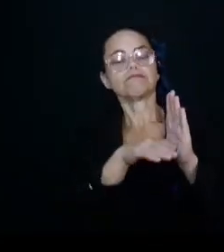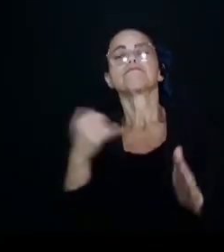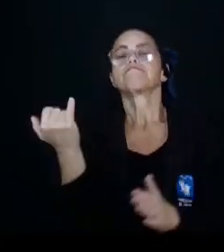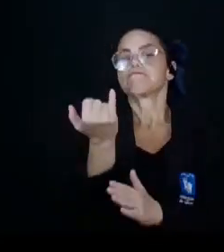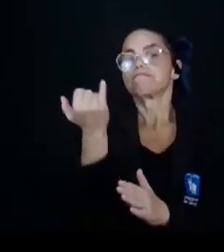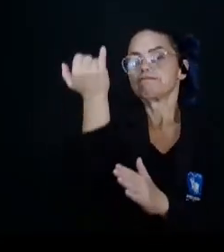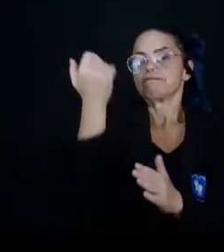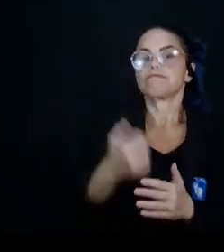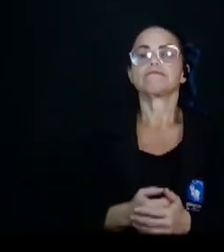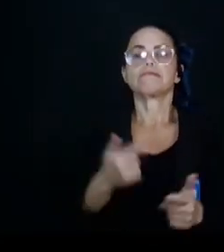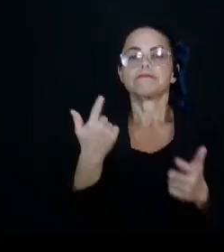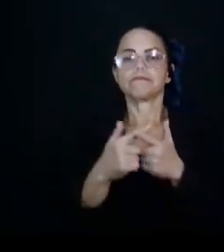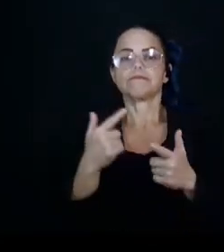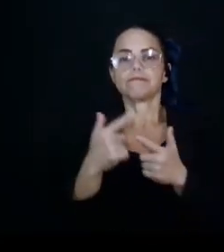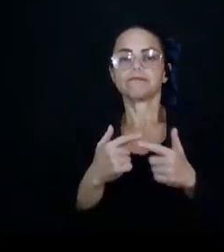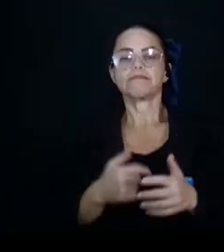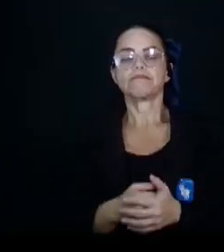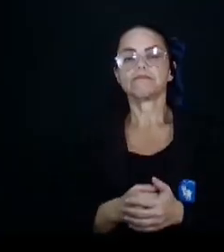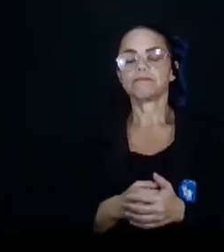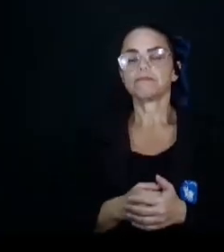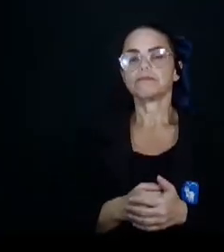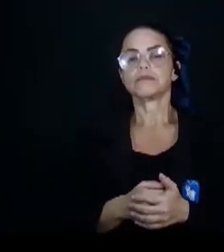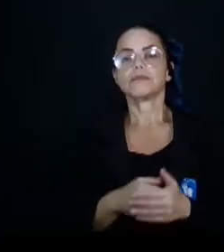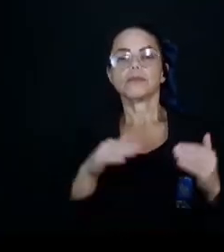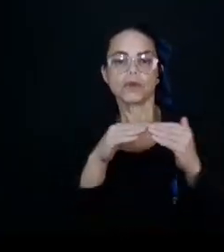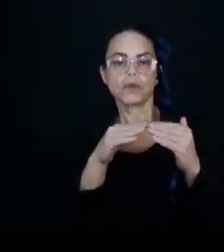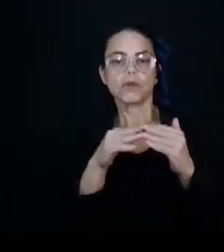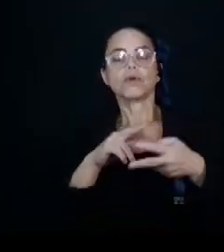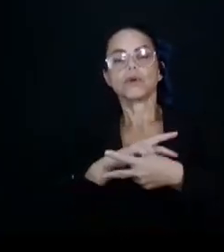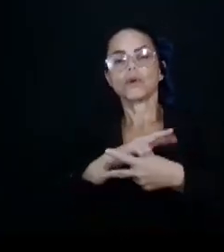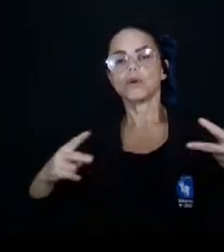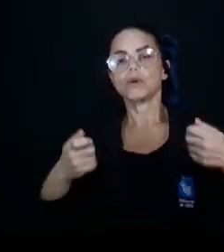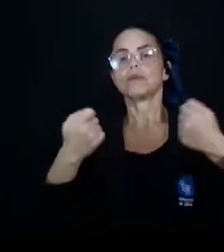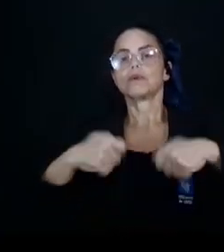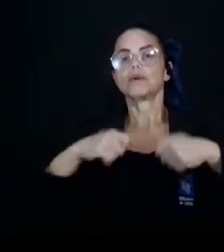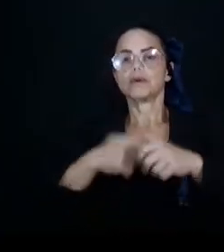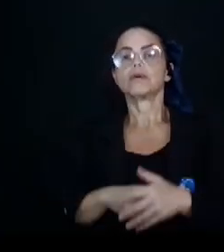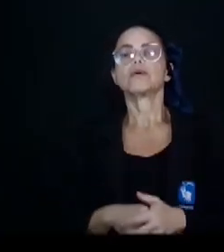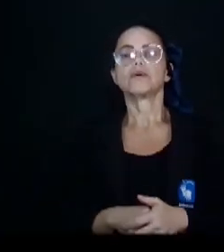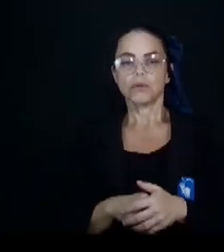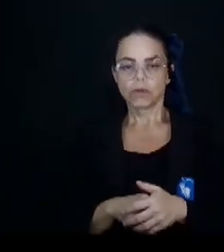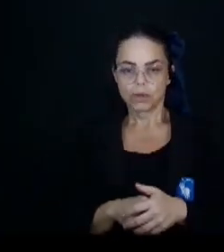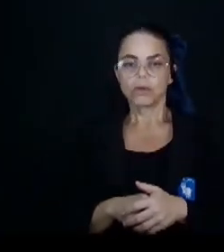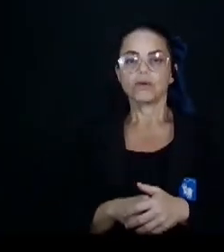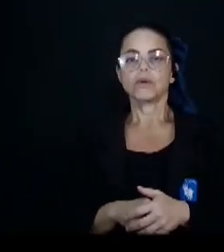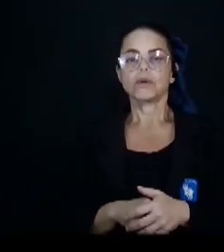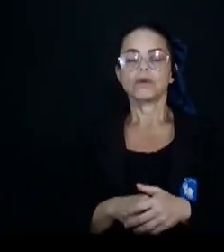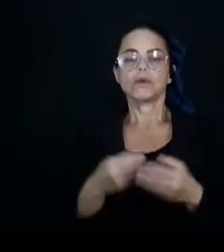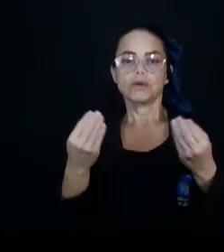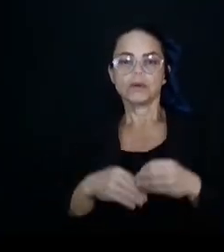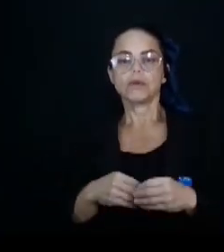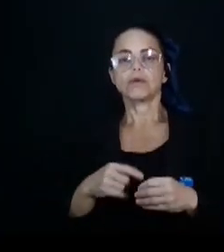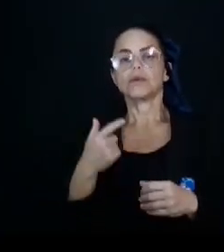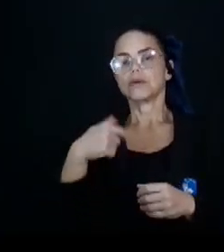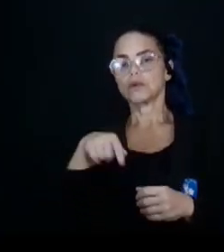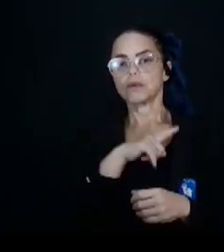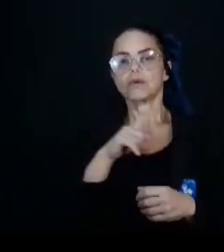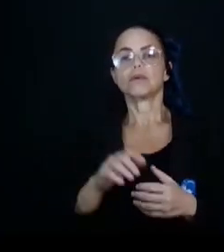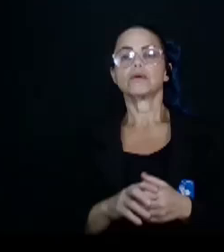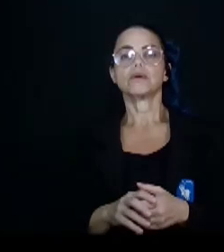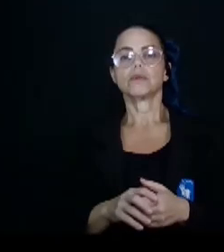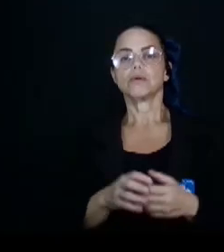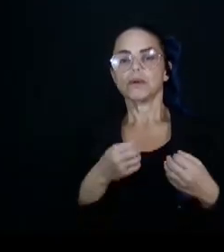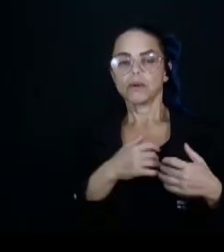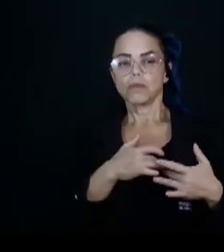Portanto, além da compatibilidade genética, precisamos ter condições clínicas para sermos um doador. E